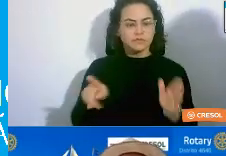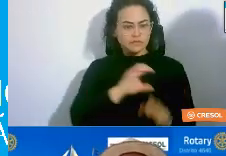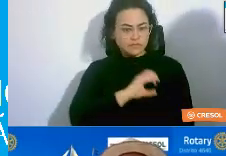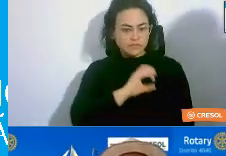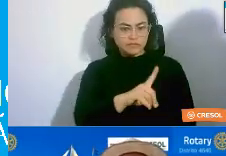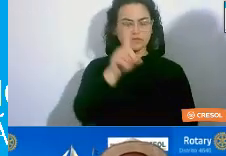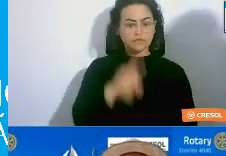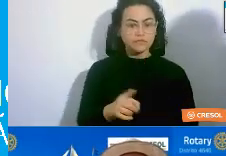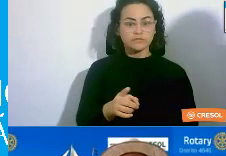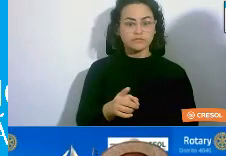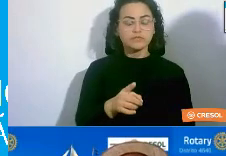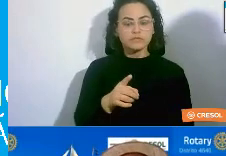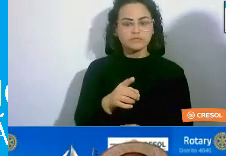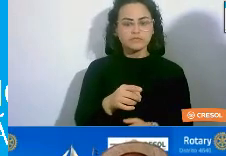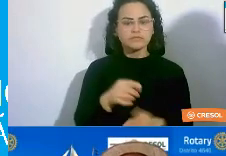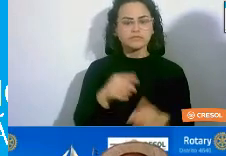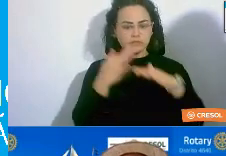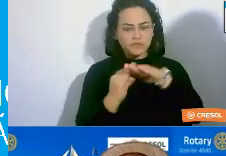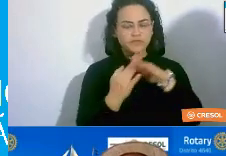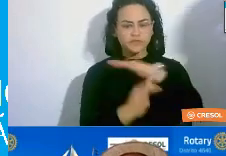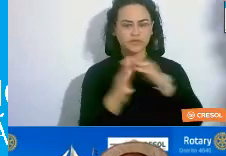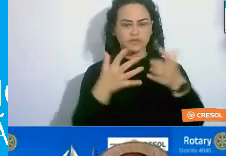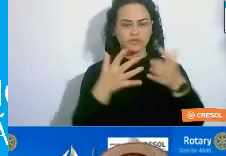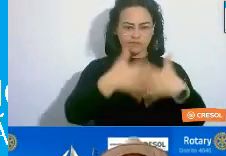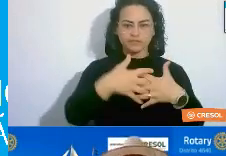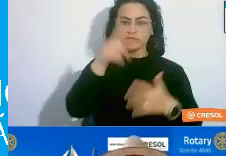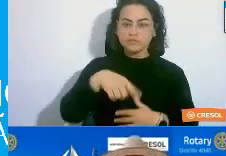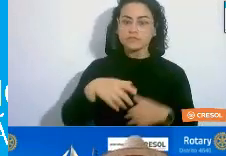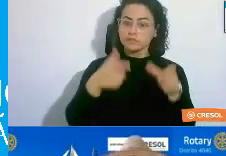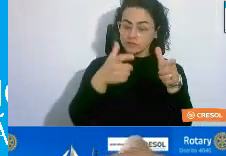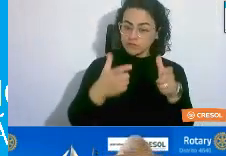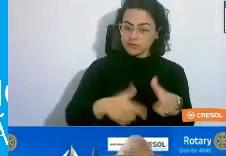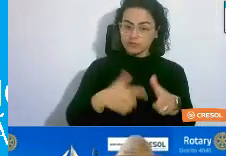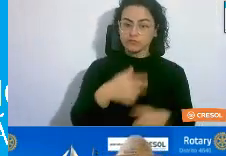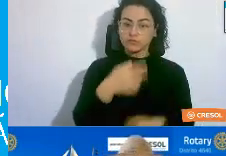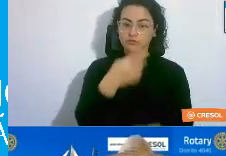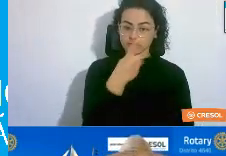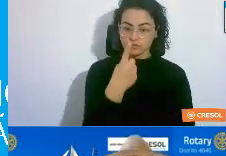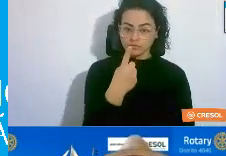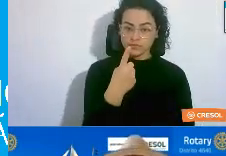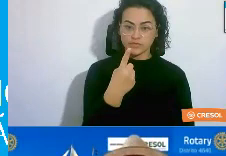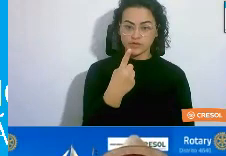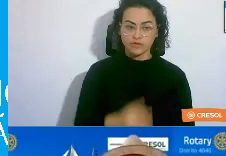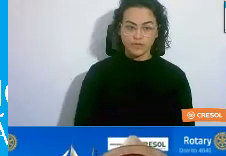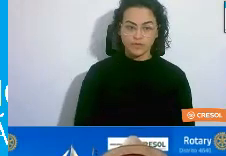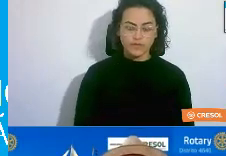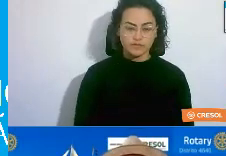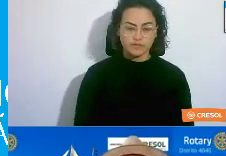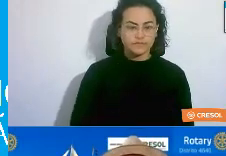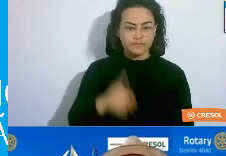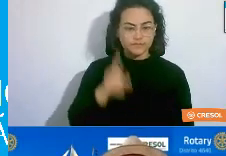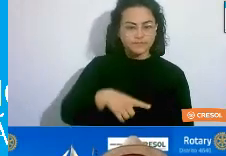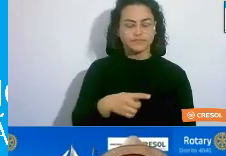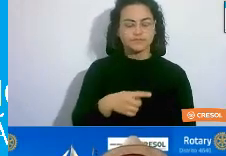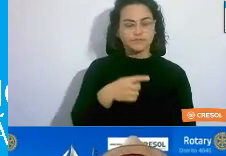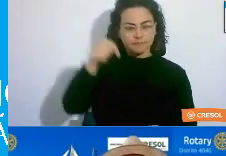essa missão, e da região 31, que metade o norte é 29 e aqui o sul é